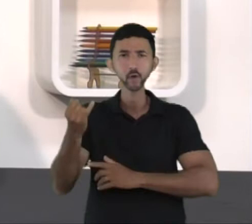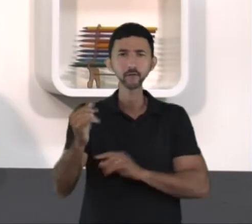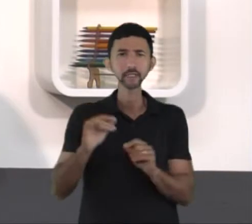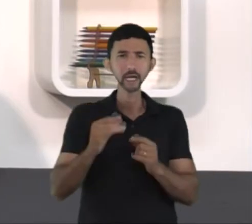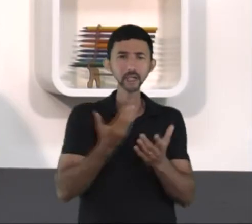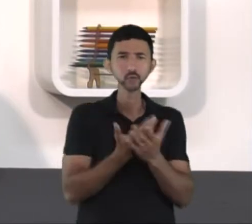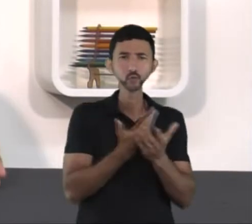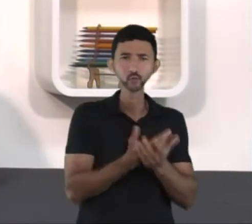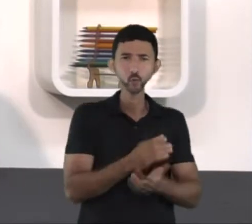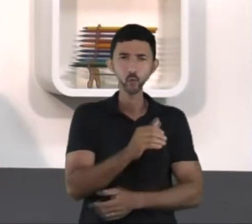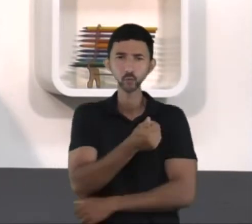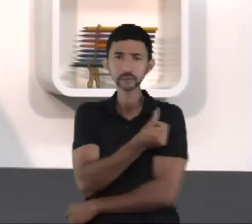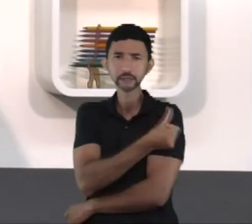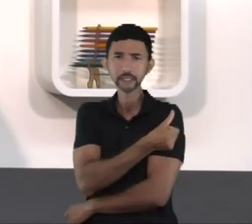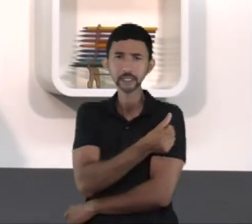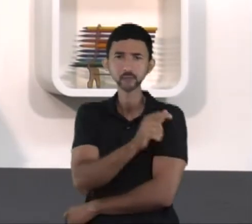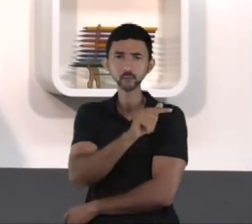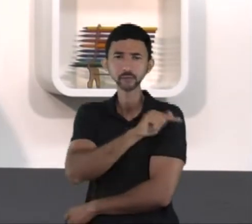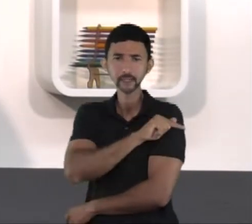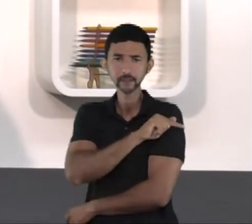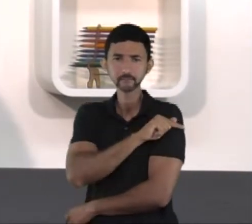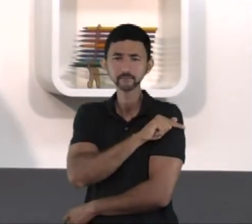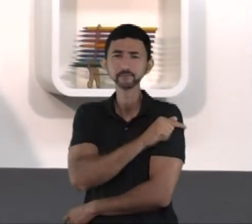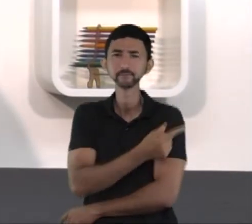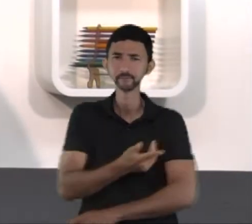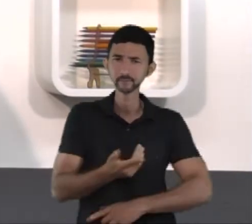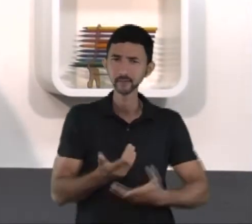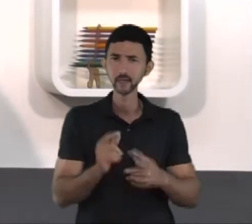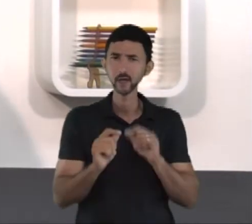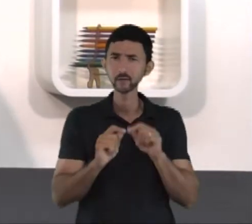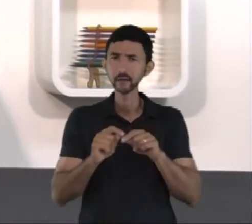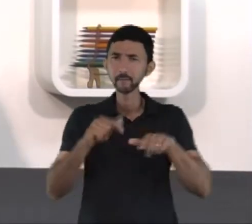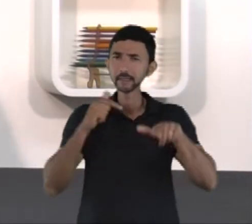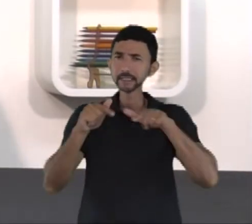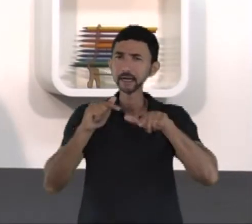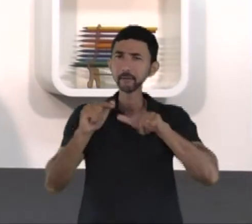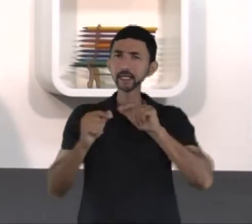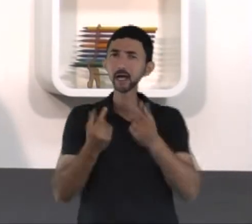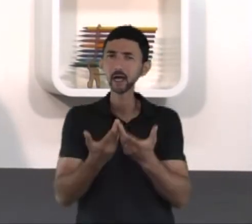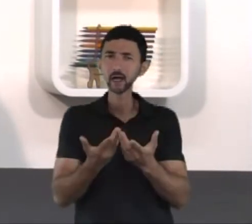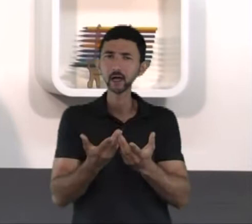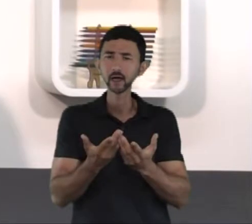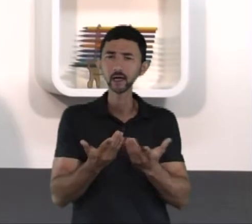estudou no 6º e no 7º ano para trabalhar